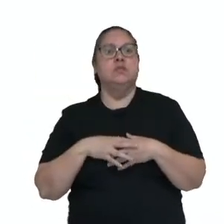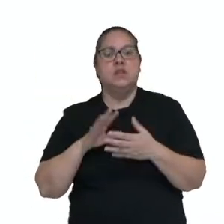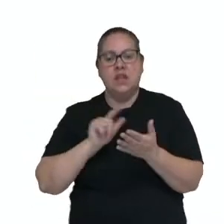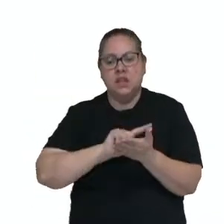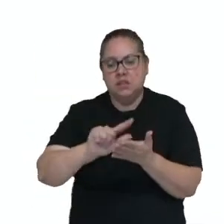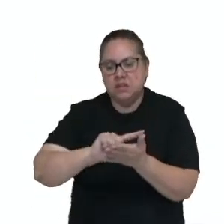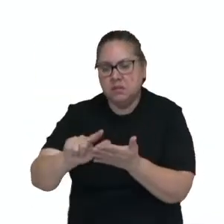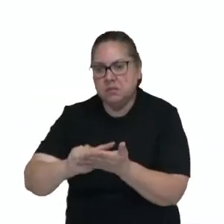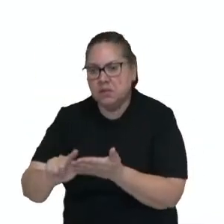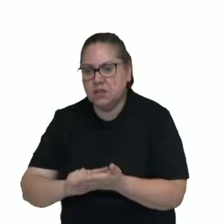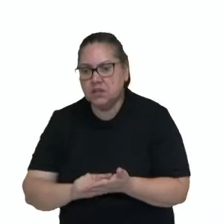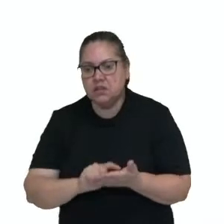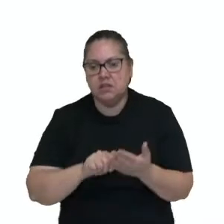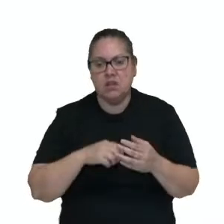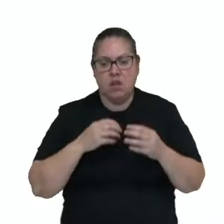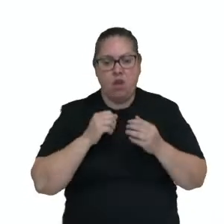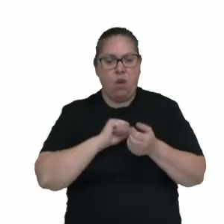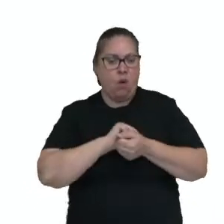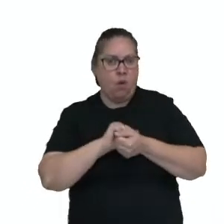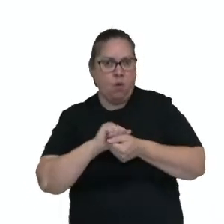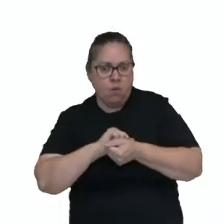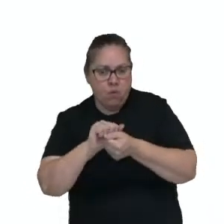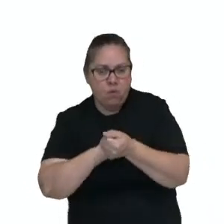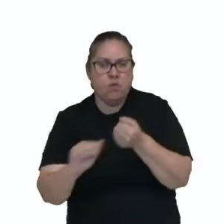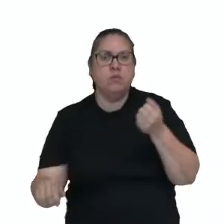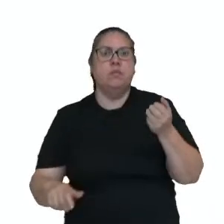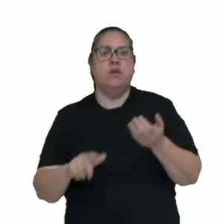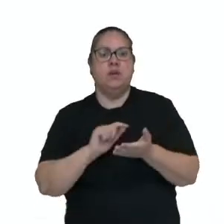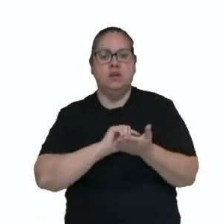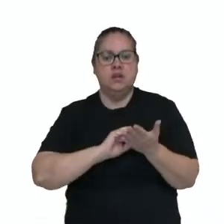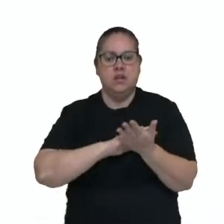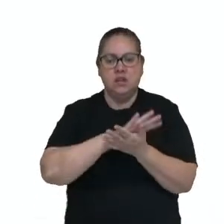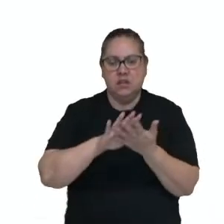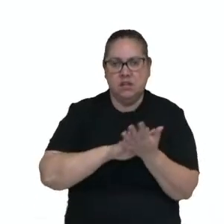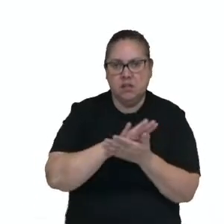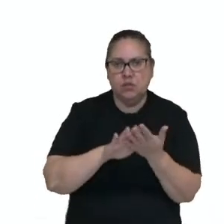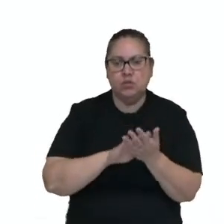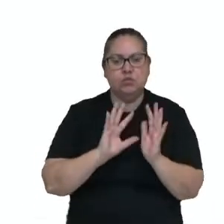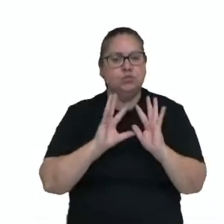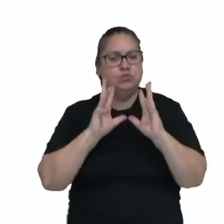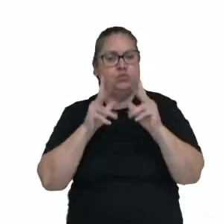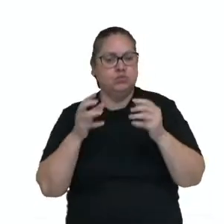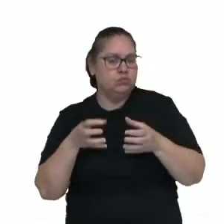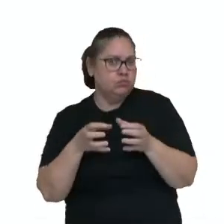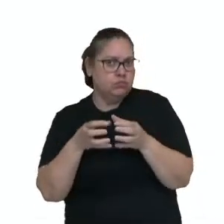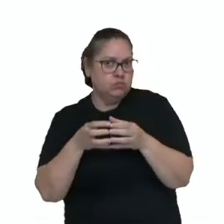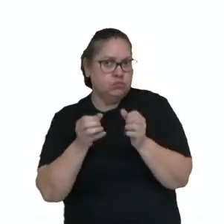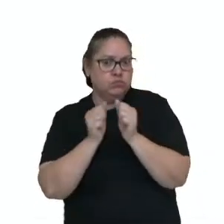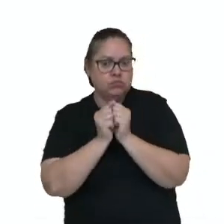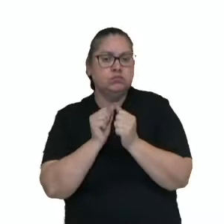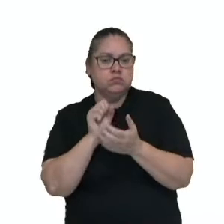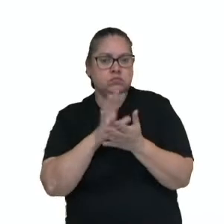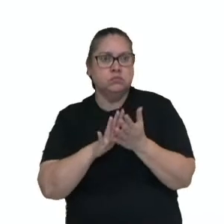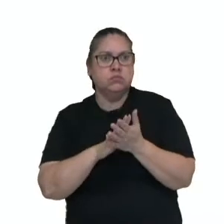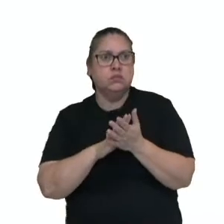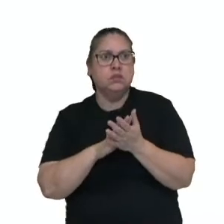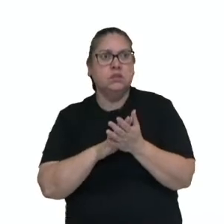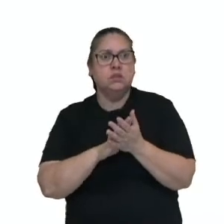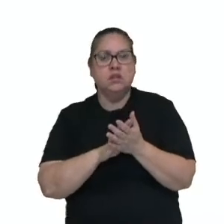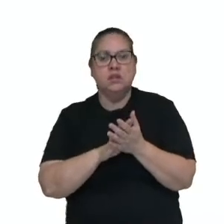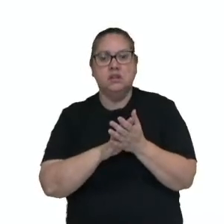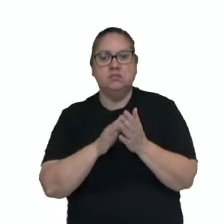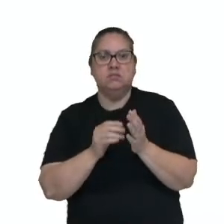limpeza de roupas, né? De lavar roupas, lavar louças, todo esse conjunto de atividades